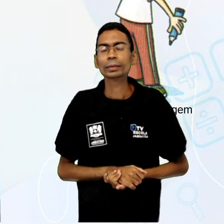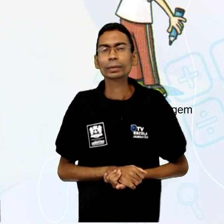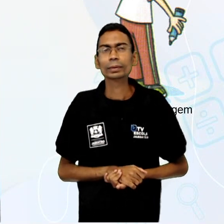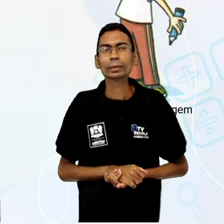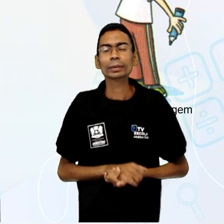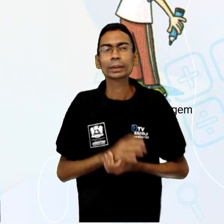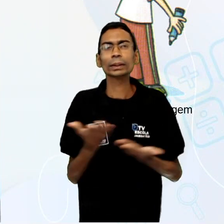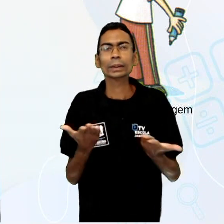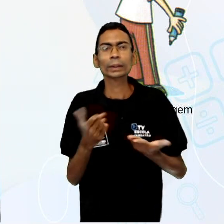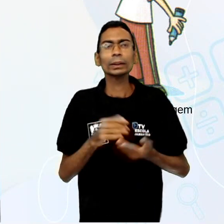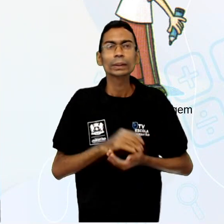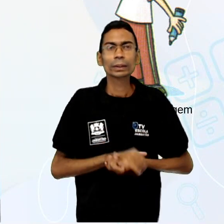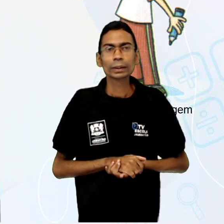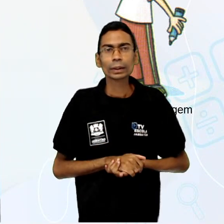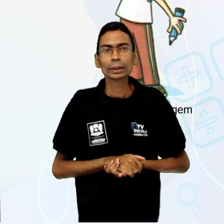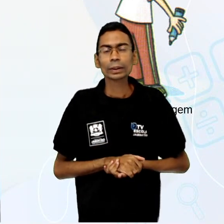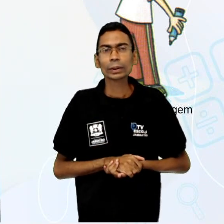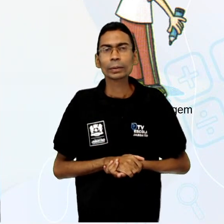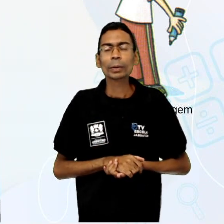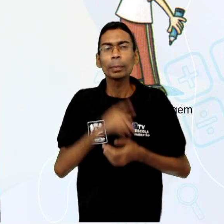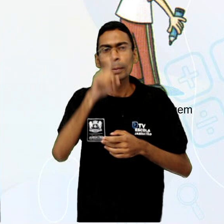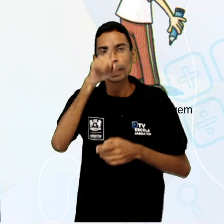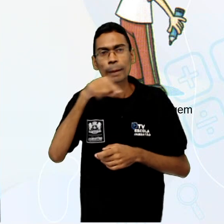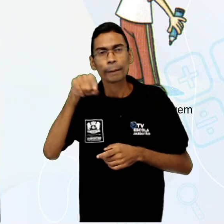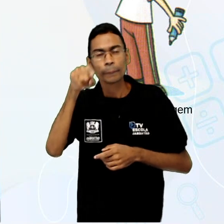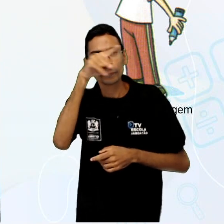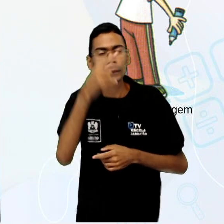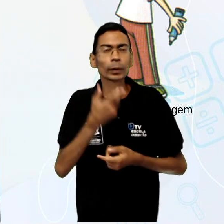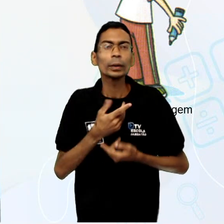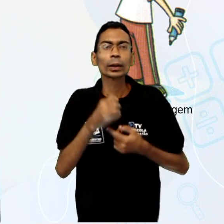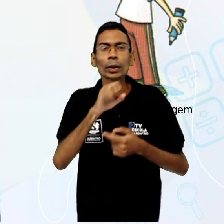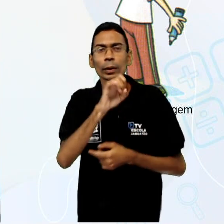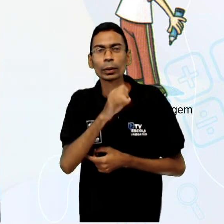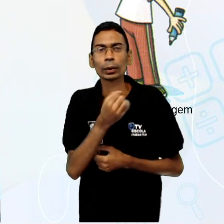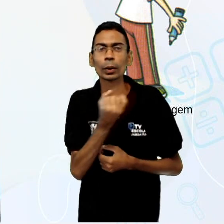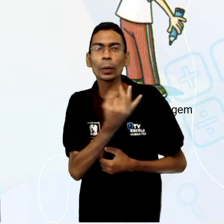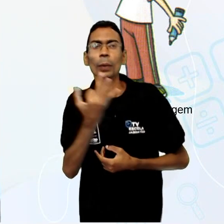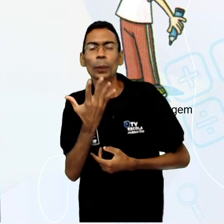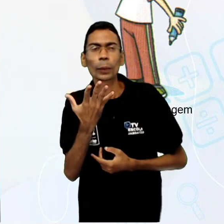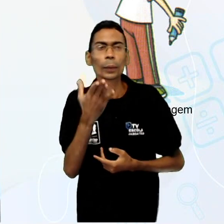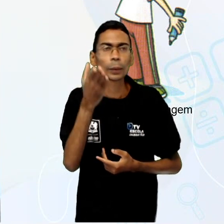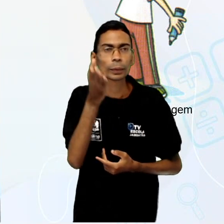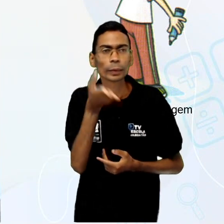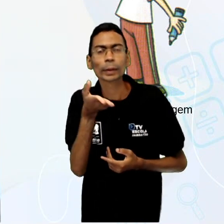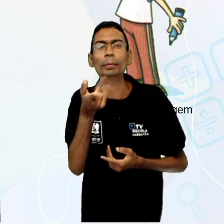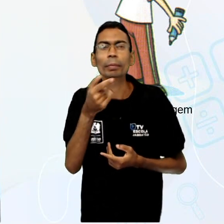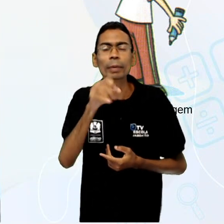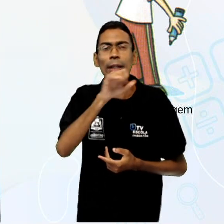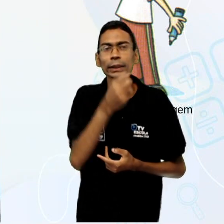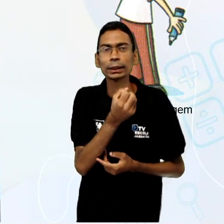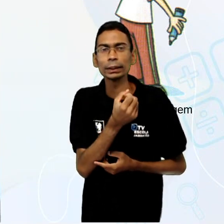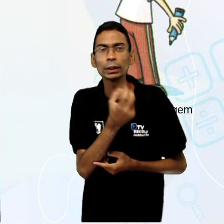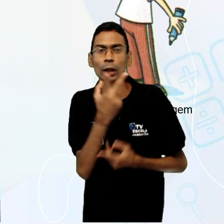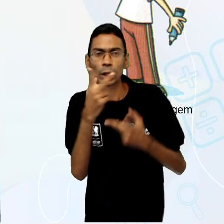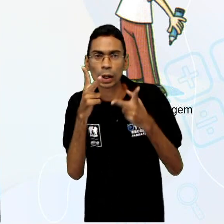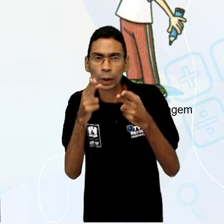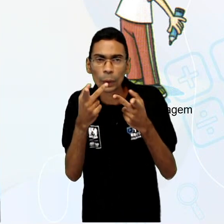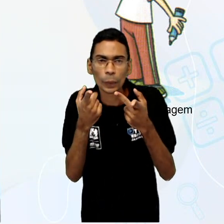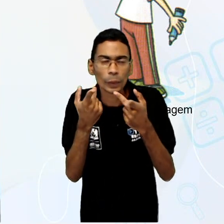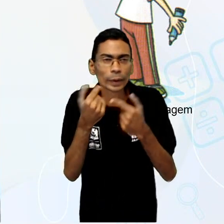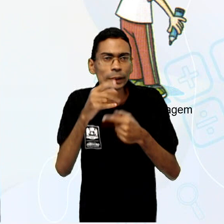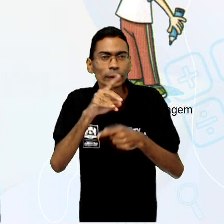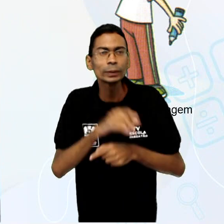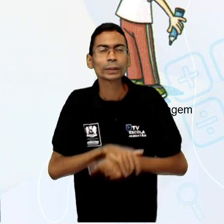partes iguais? Para respondermos a isso, vamos observar o número que está no denominador. O denominador é igual a